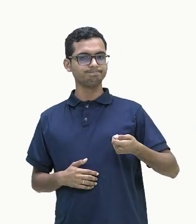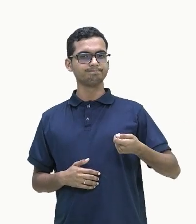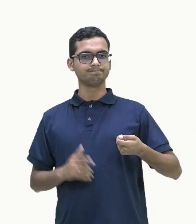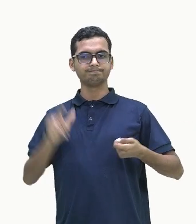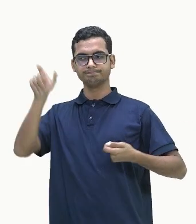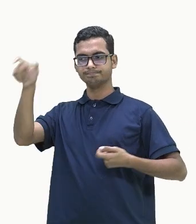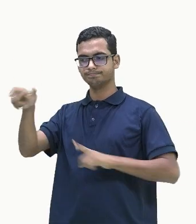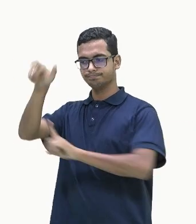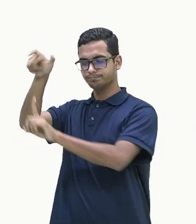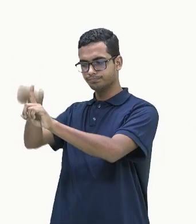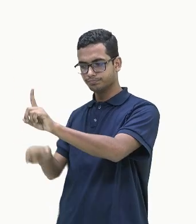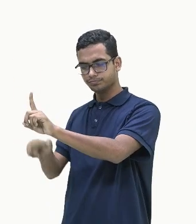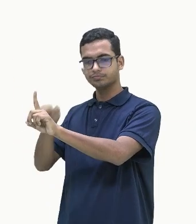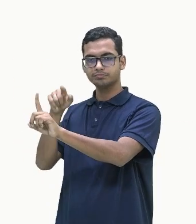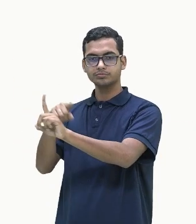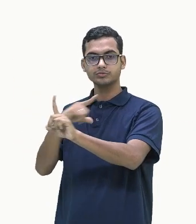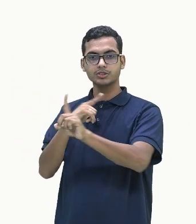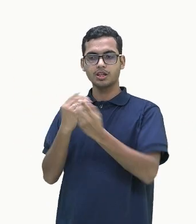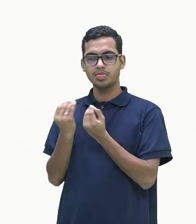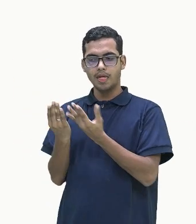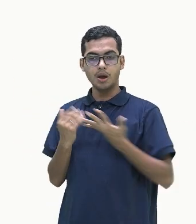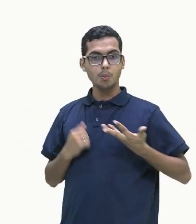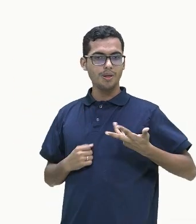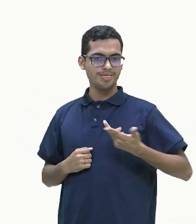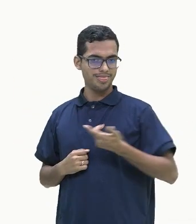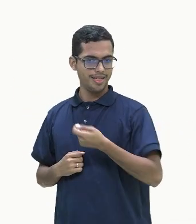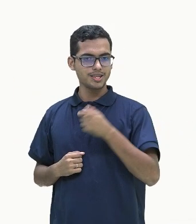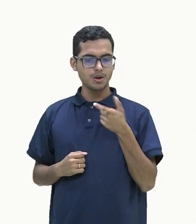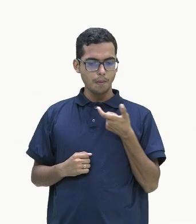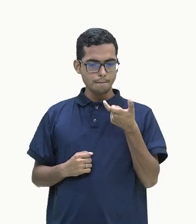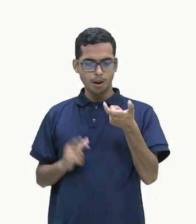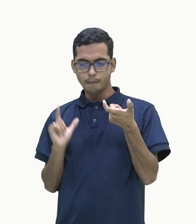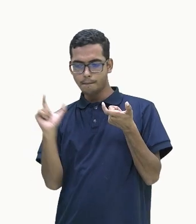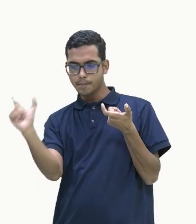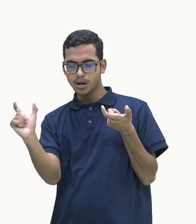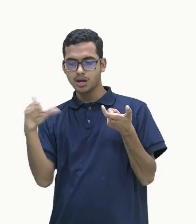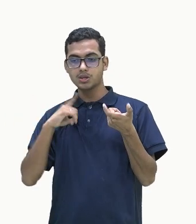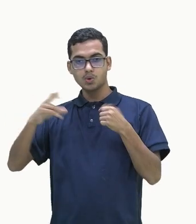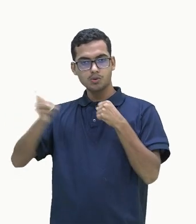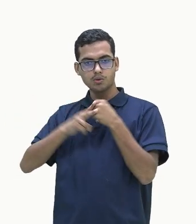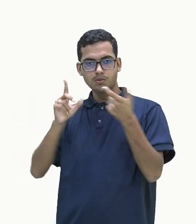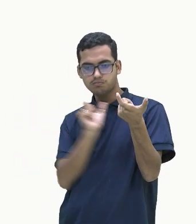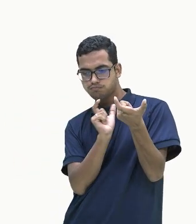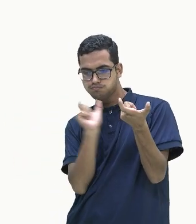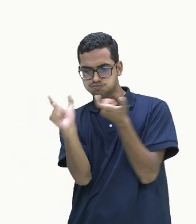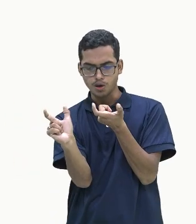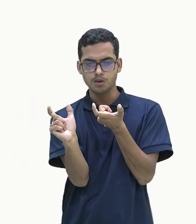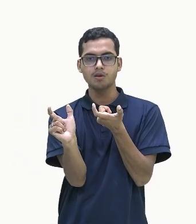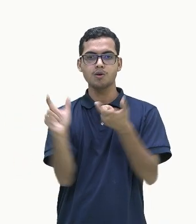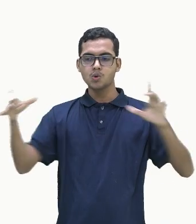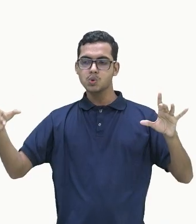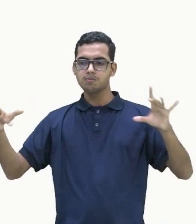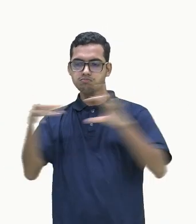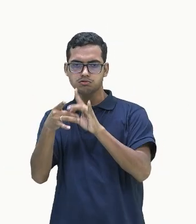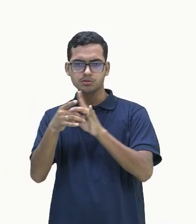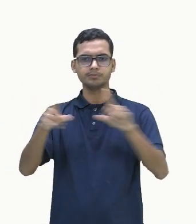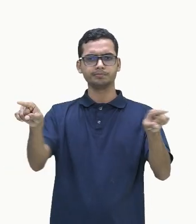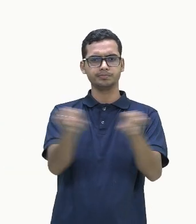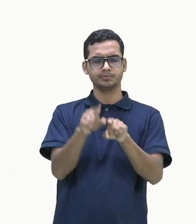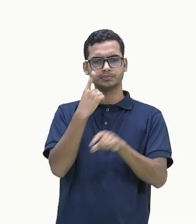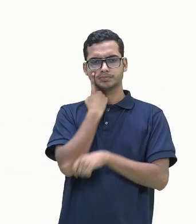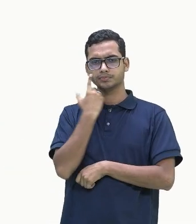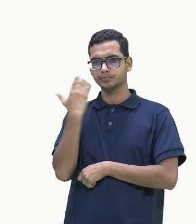qualidade para o meu sujeito, algum tipo de estado para esse meu sujeito. Essa palavrinha também é chamada